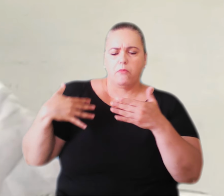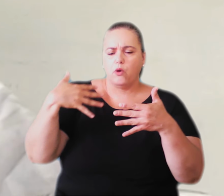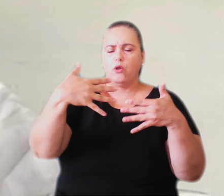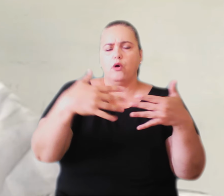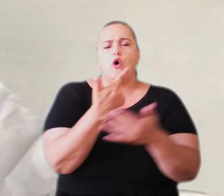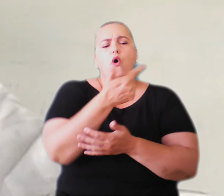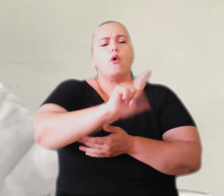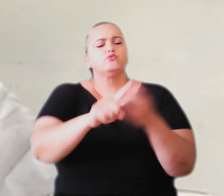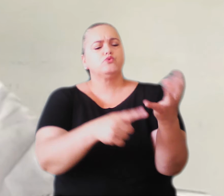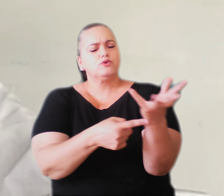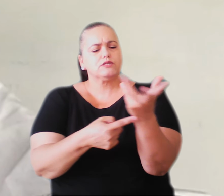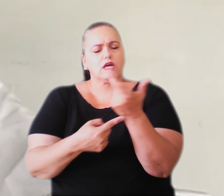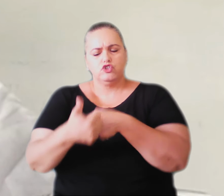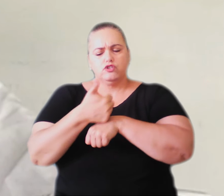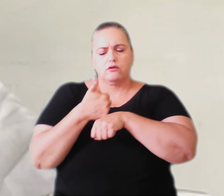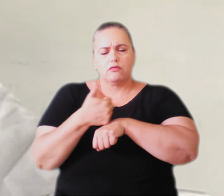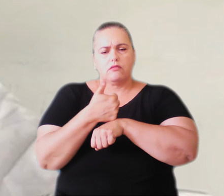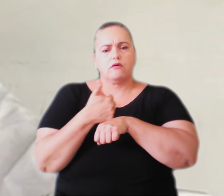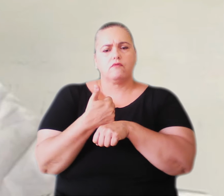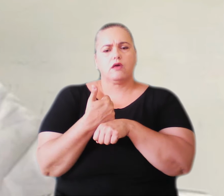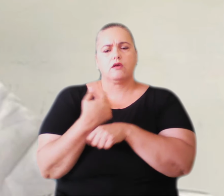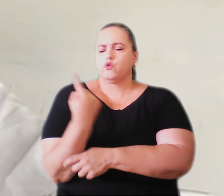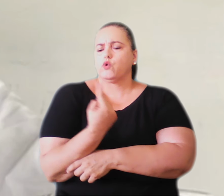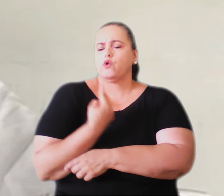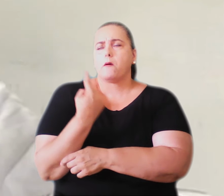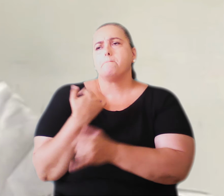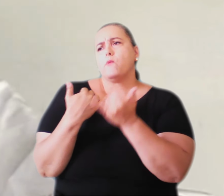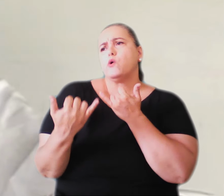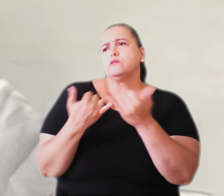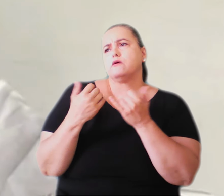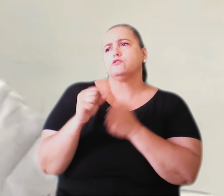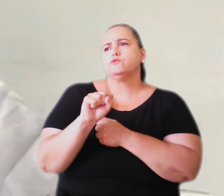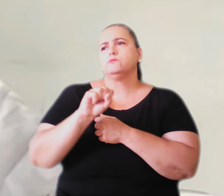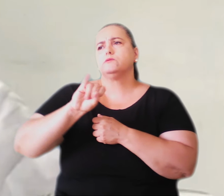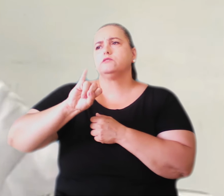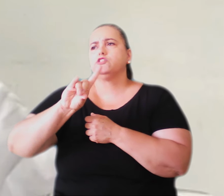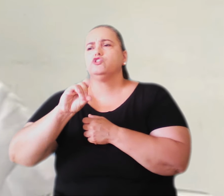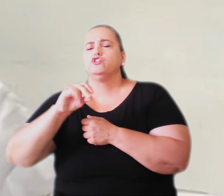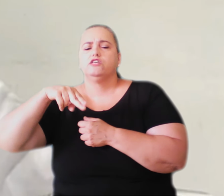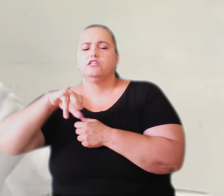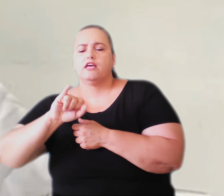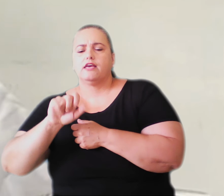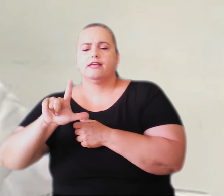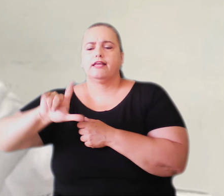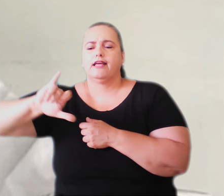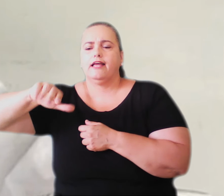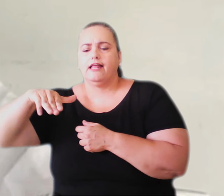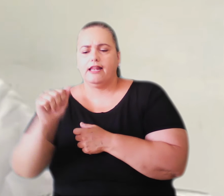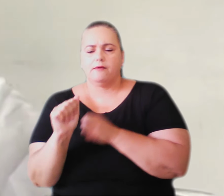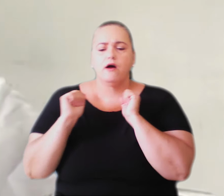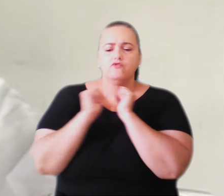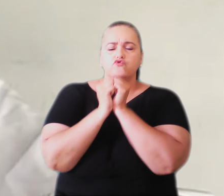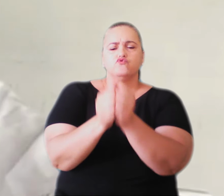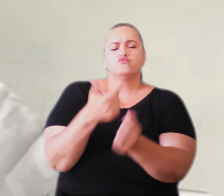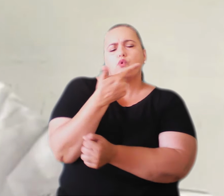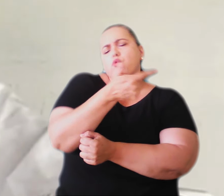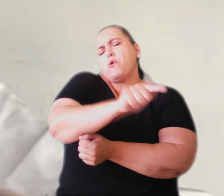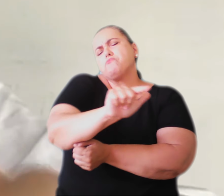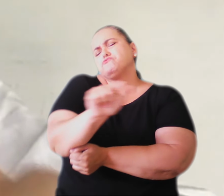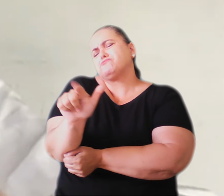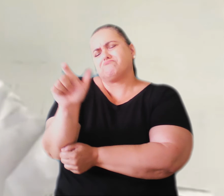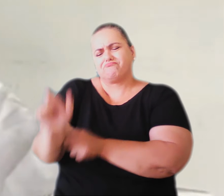outros artistas individuais aí, como Sidney Lima, esteve lá conosco, e outros, enfim, que